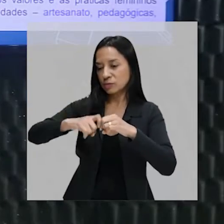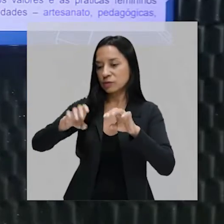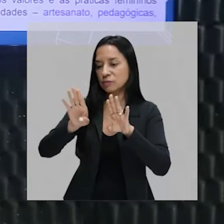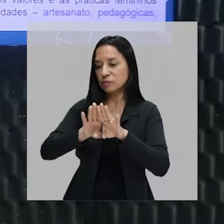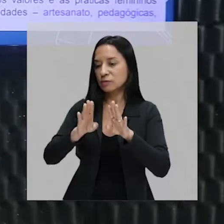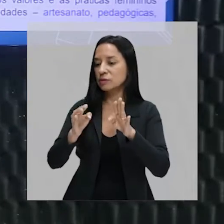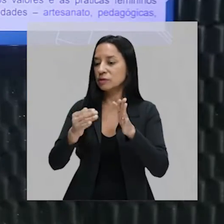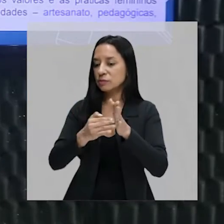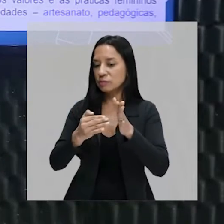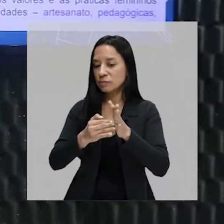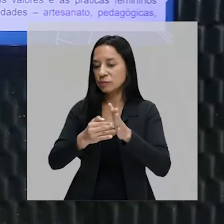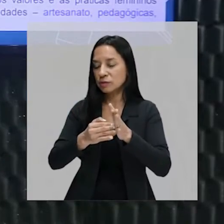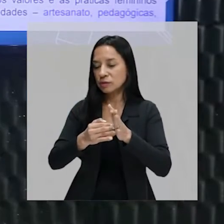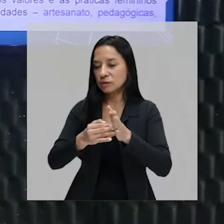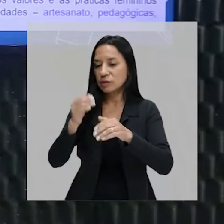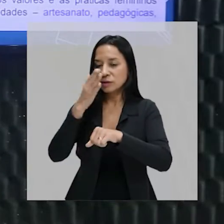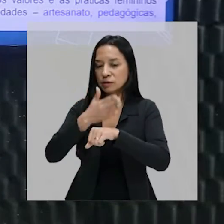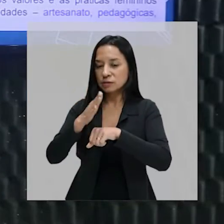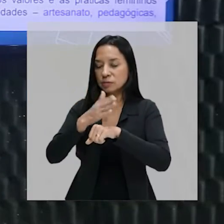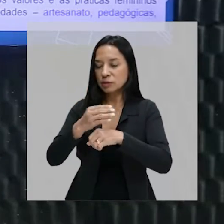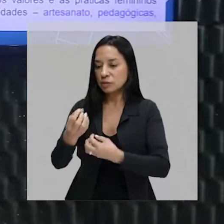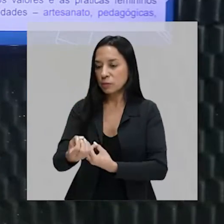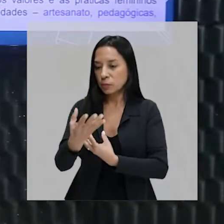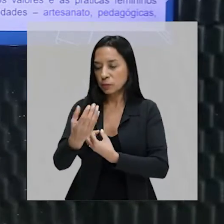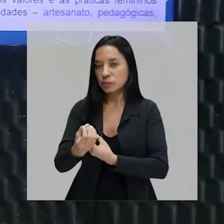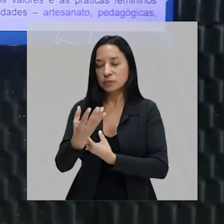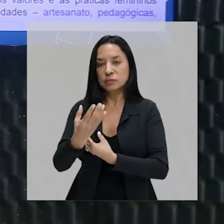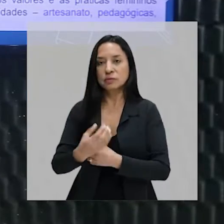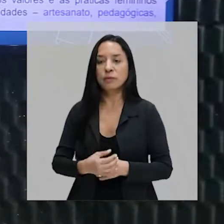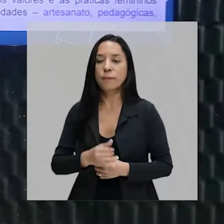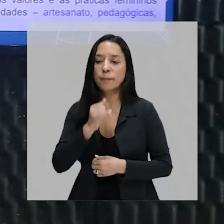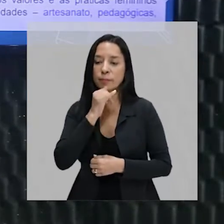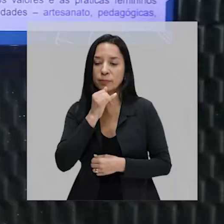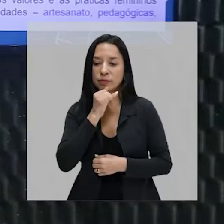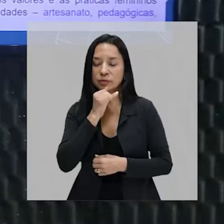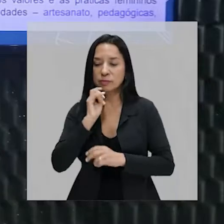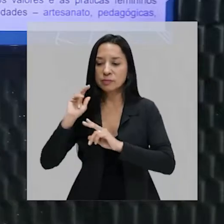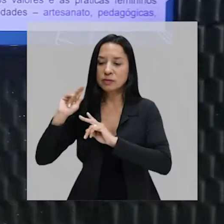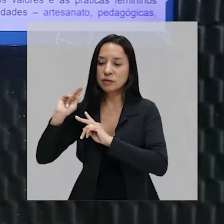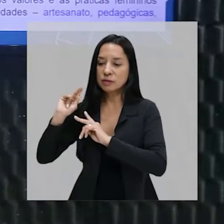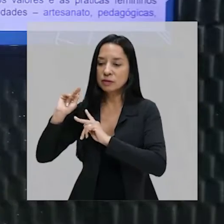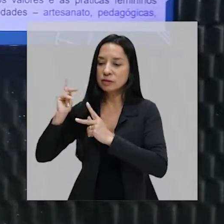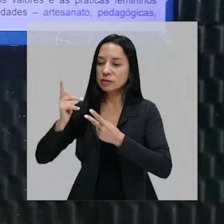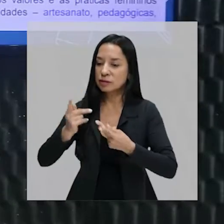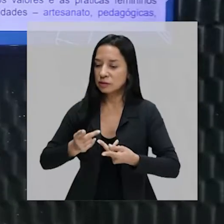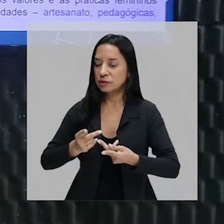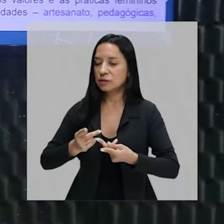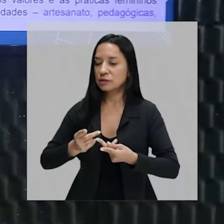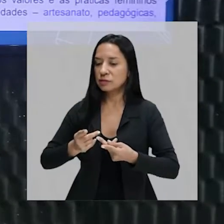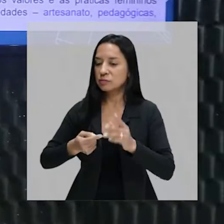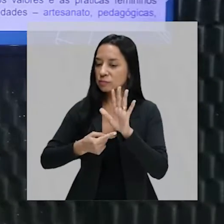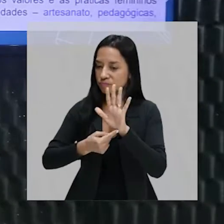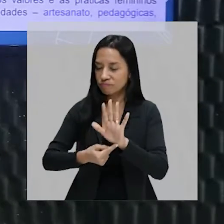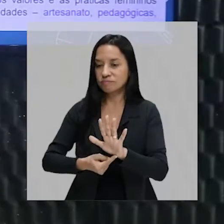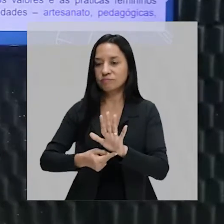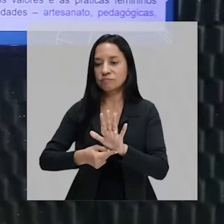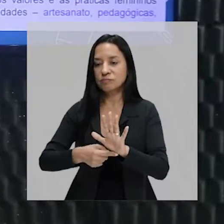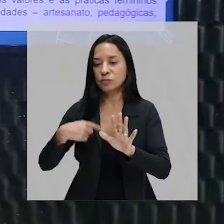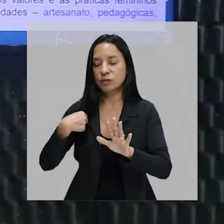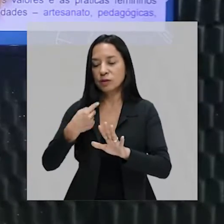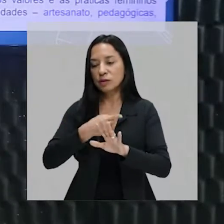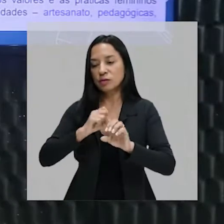mesmo as atividades produtivas a sem falar das heranças que eles deixaram para nossas sociedades